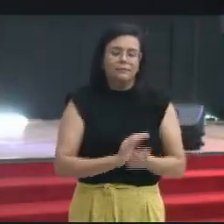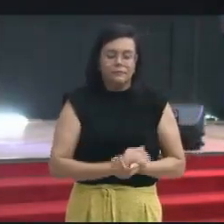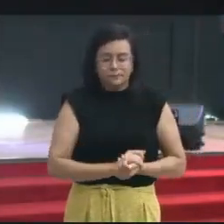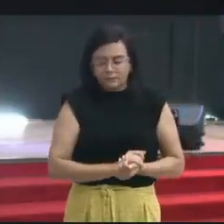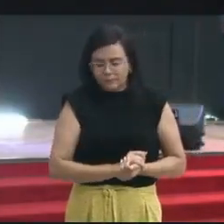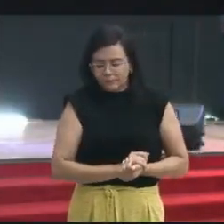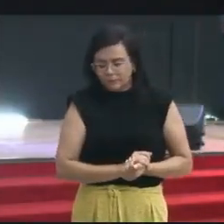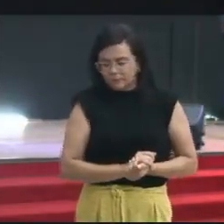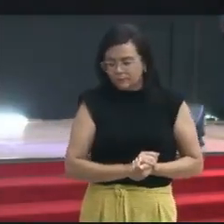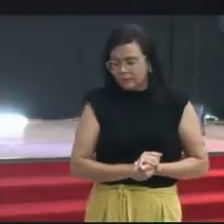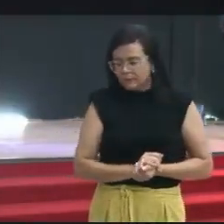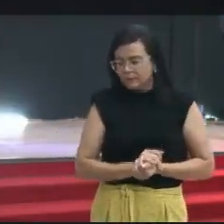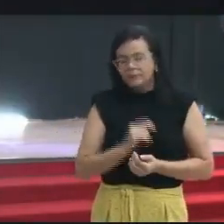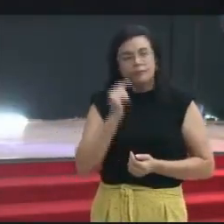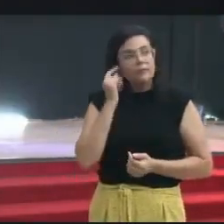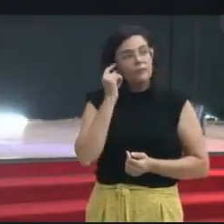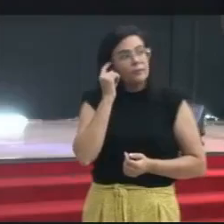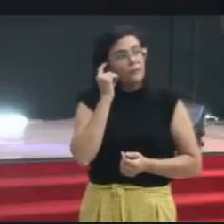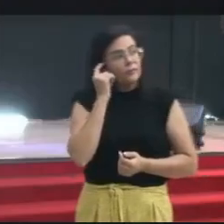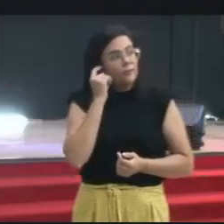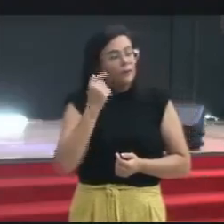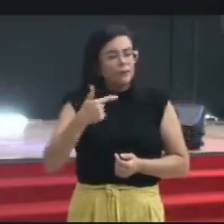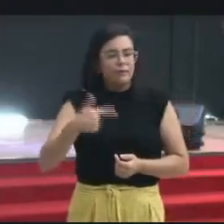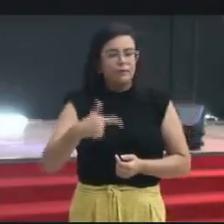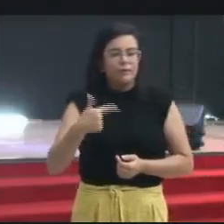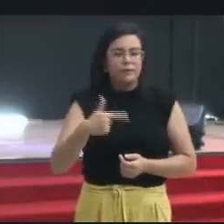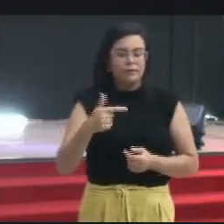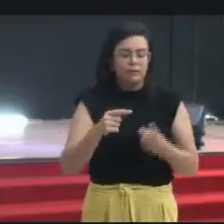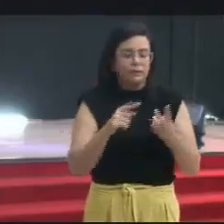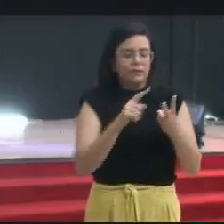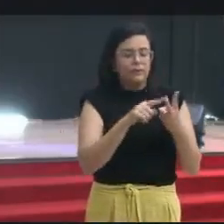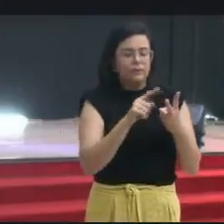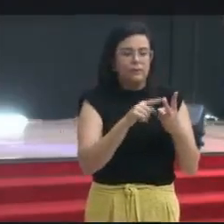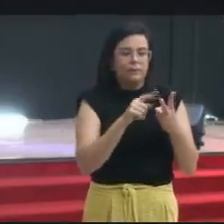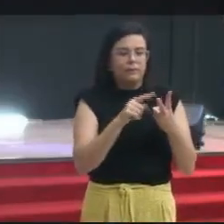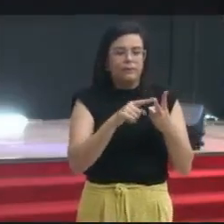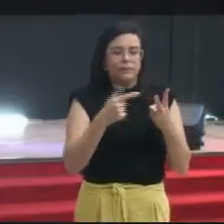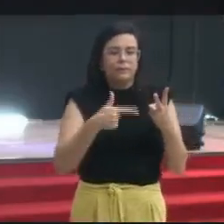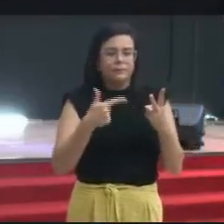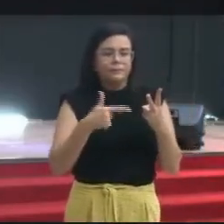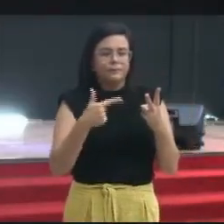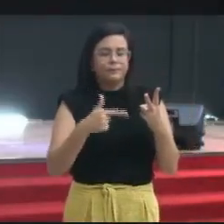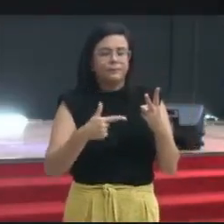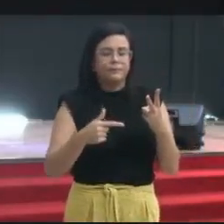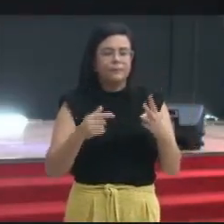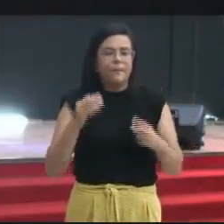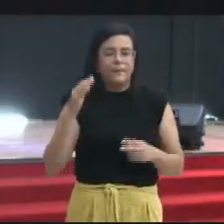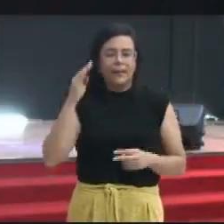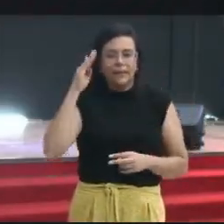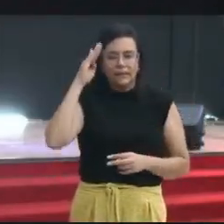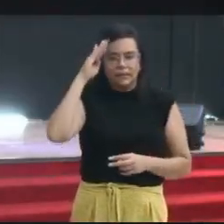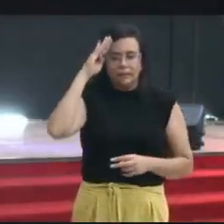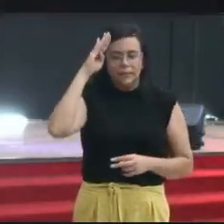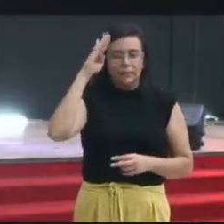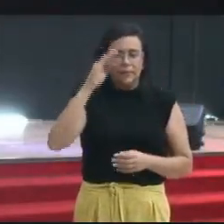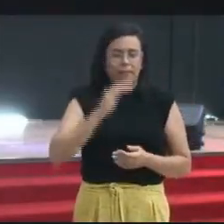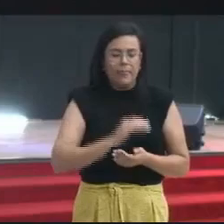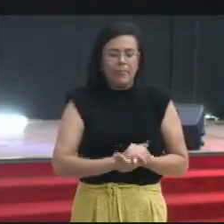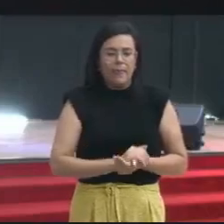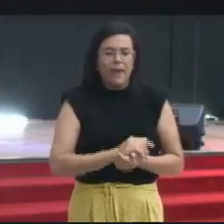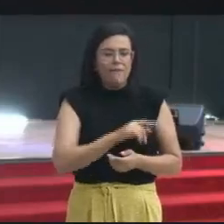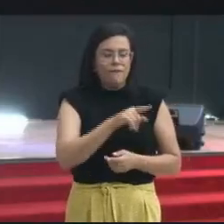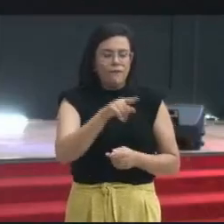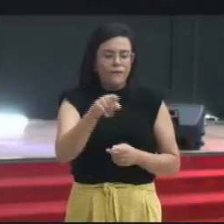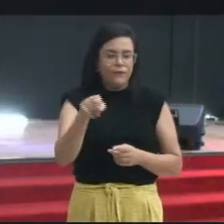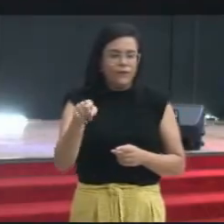casa. Vamos para o segundo princípio. Se você quer que o avivamento comece na sua casa, creia